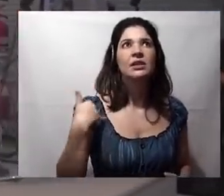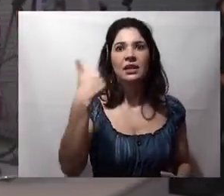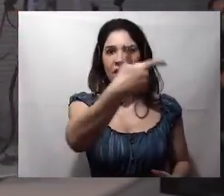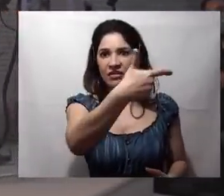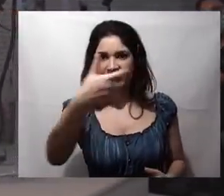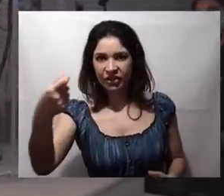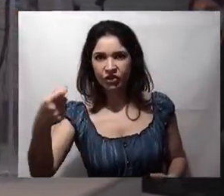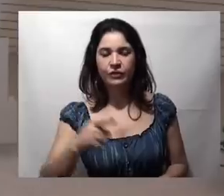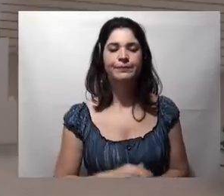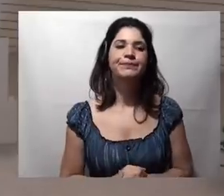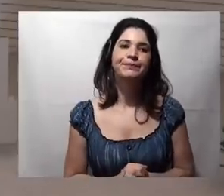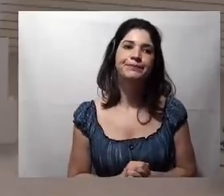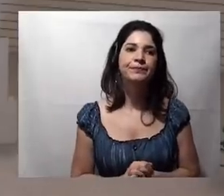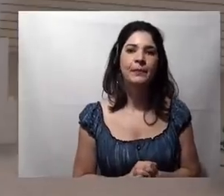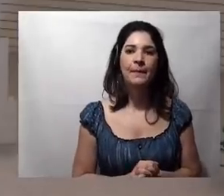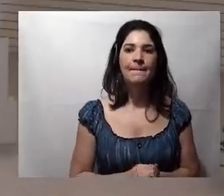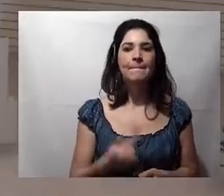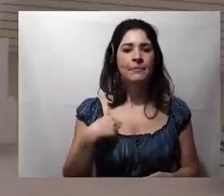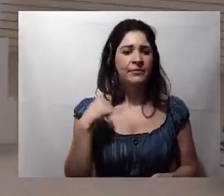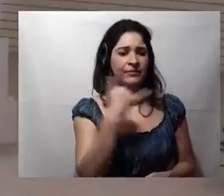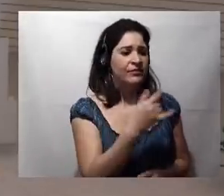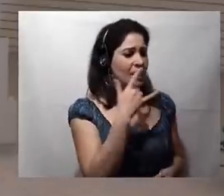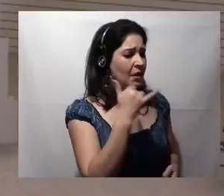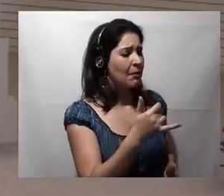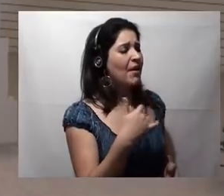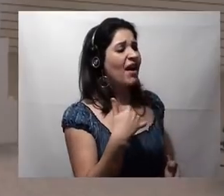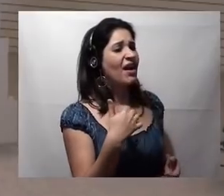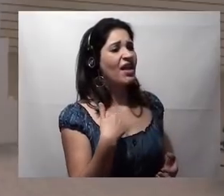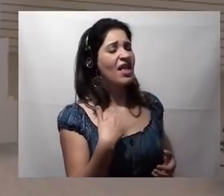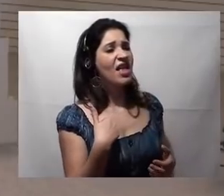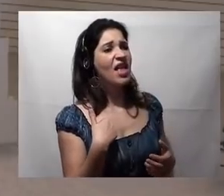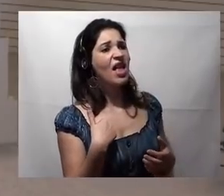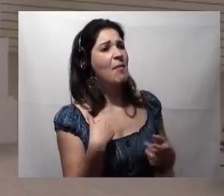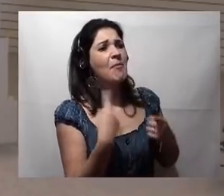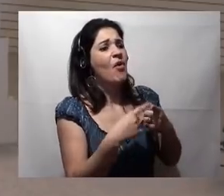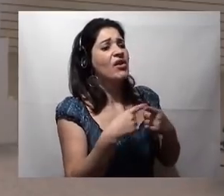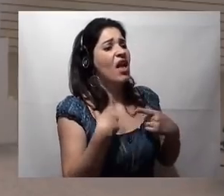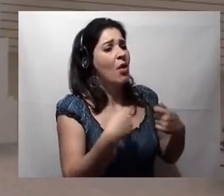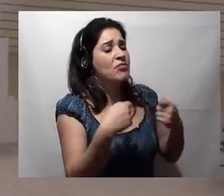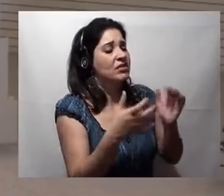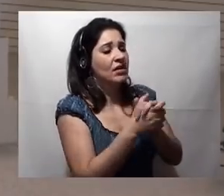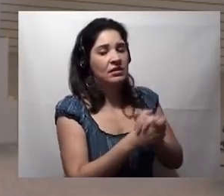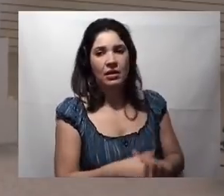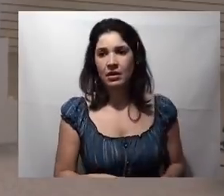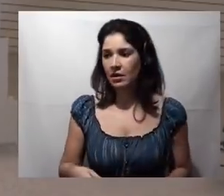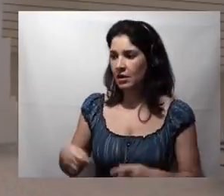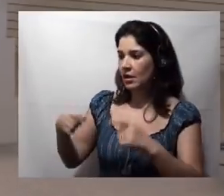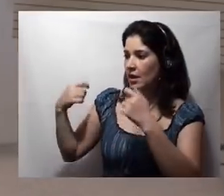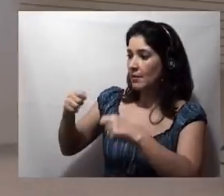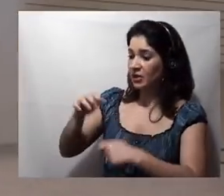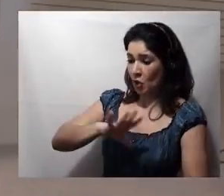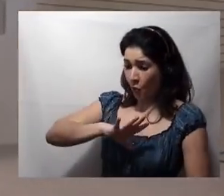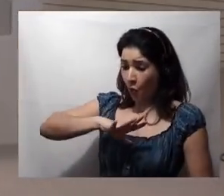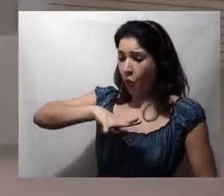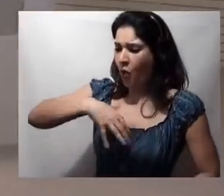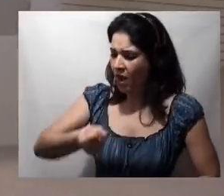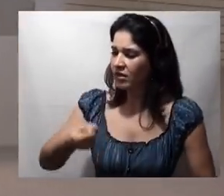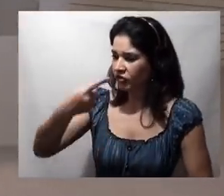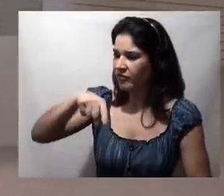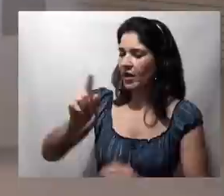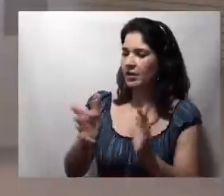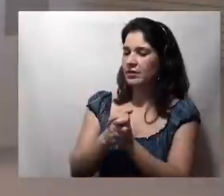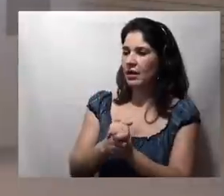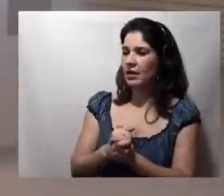tinha 20 anos e ele falou assim pai o que que o cara precisa casar falei o cara precisa coragem